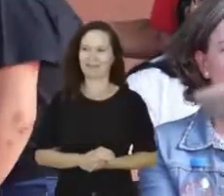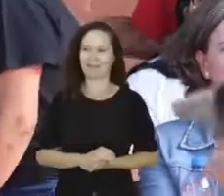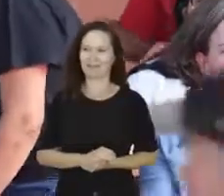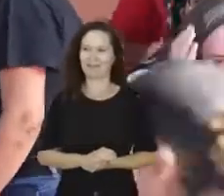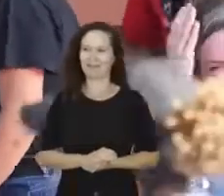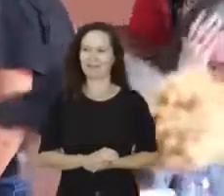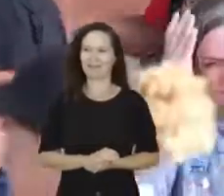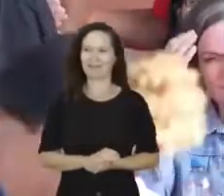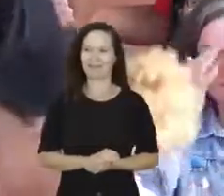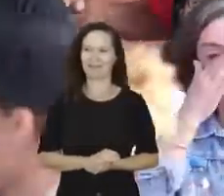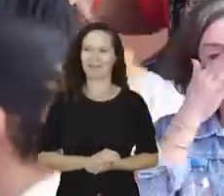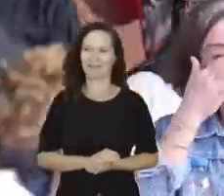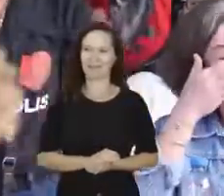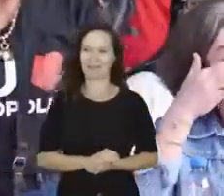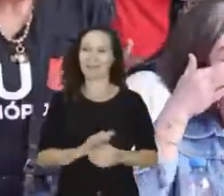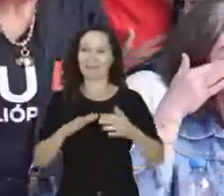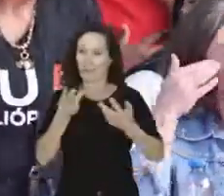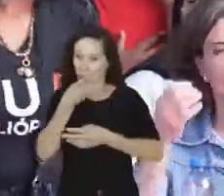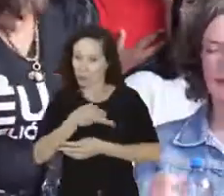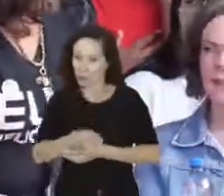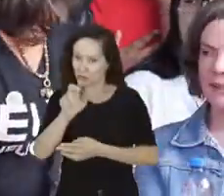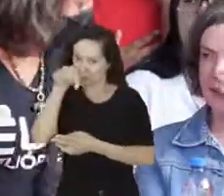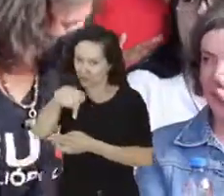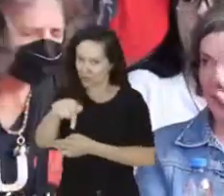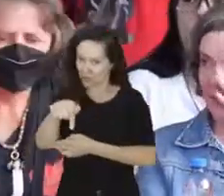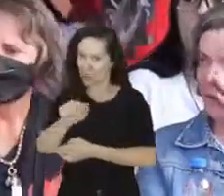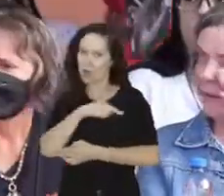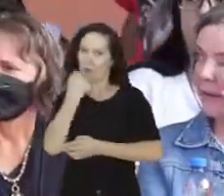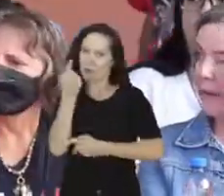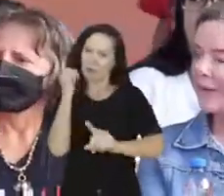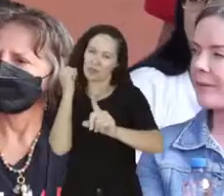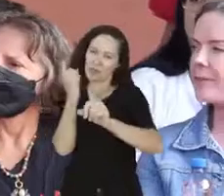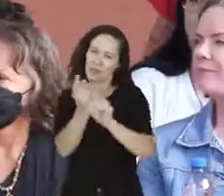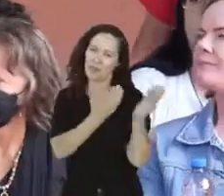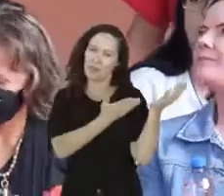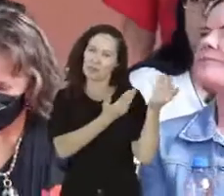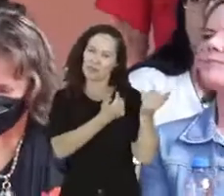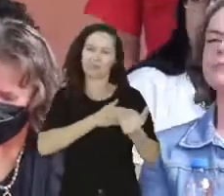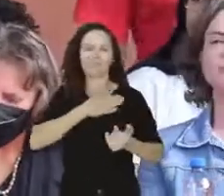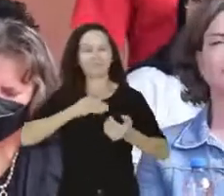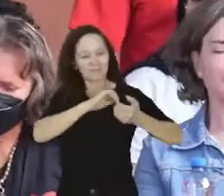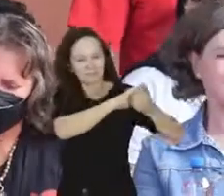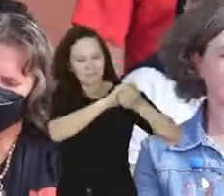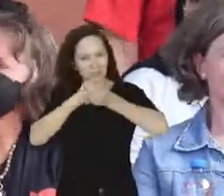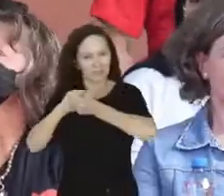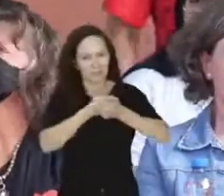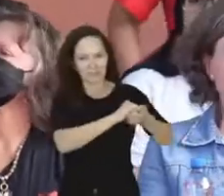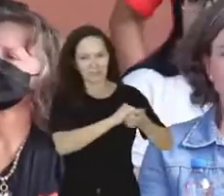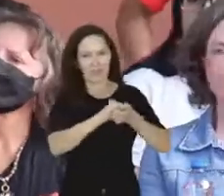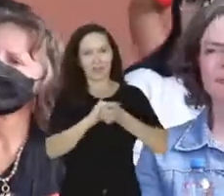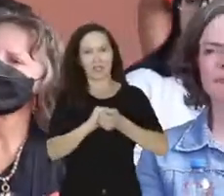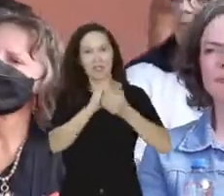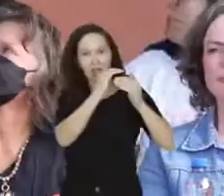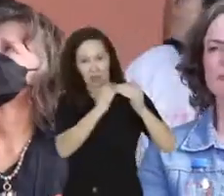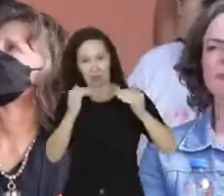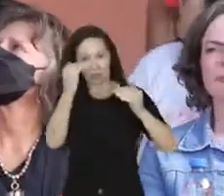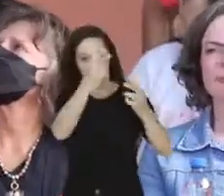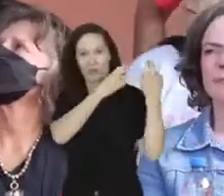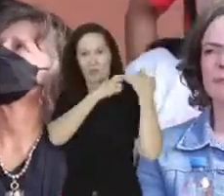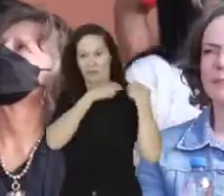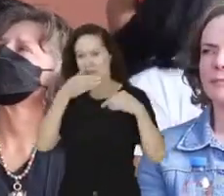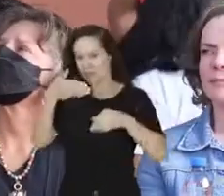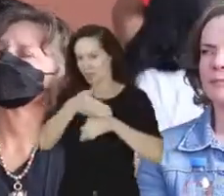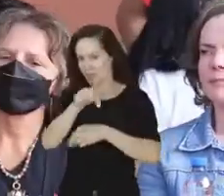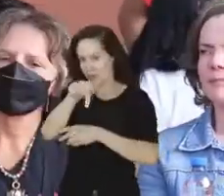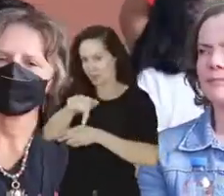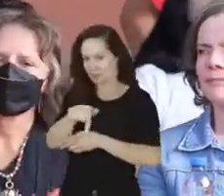Vamos dar continuidade, né, ao nosso encontro aqui. Eu gostaria de fazer uma saudação às autoridades presentes. Gostaria